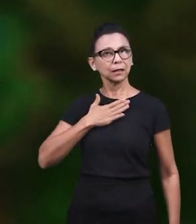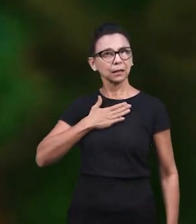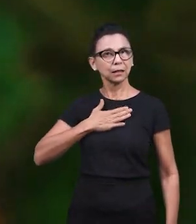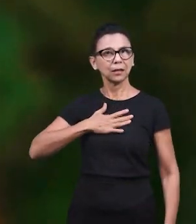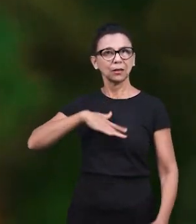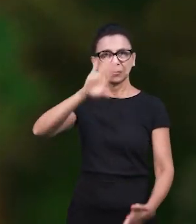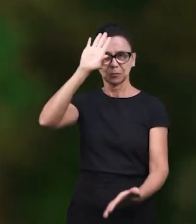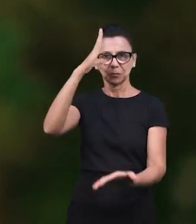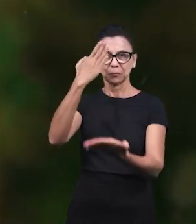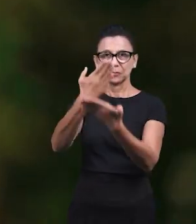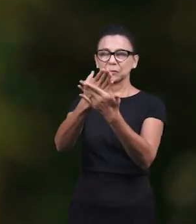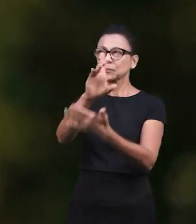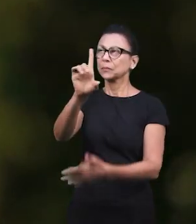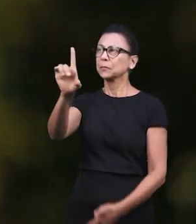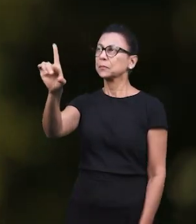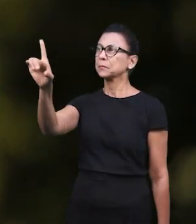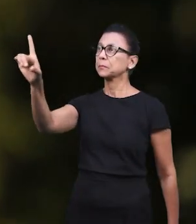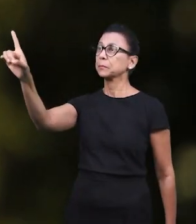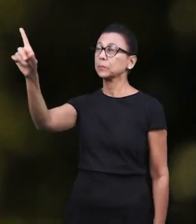espera em